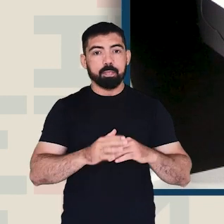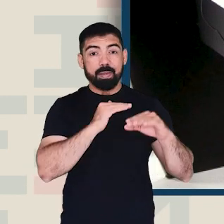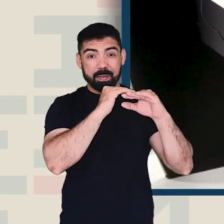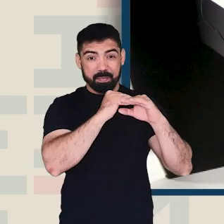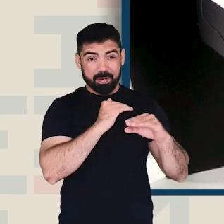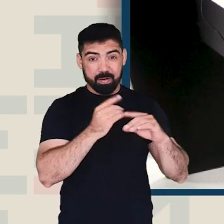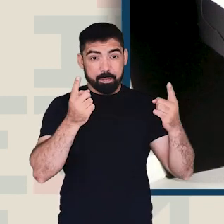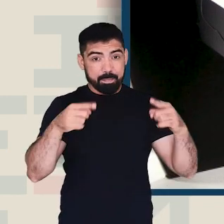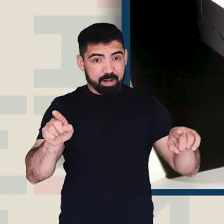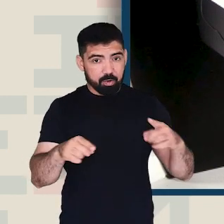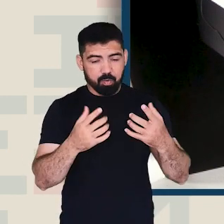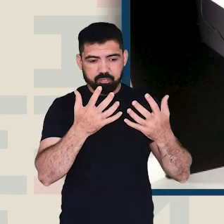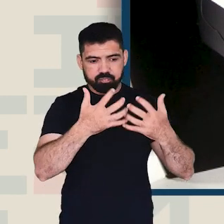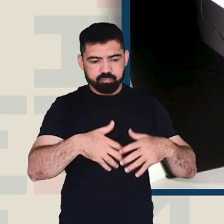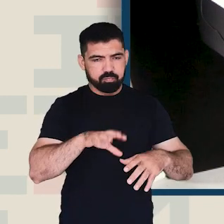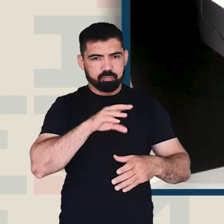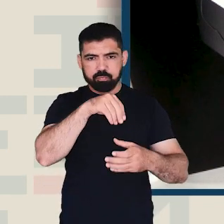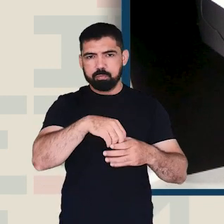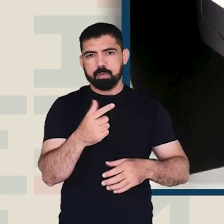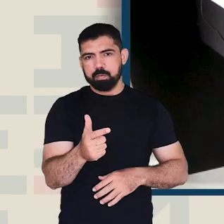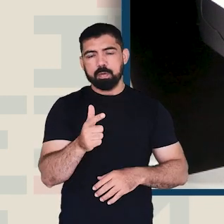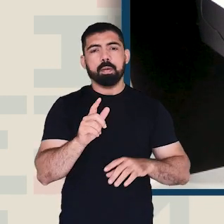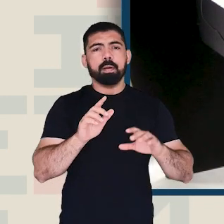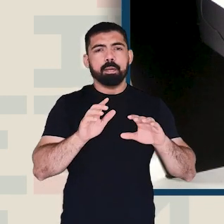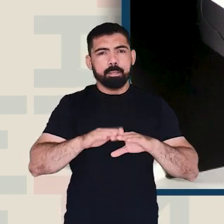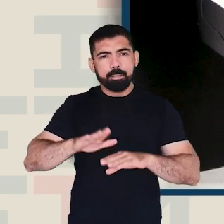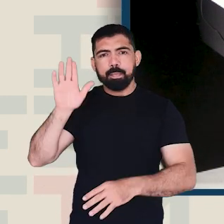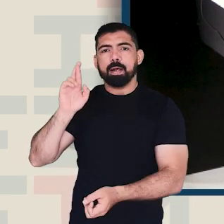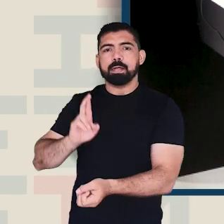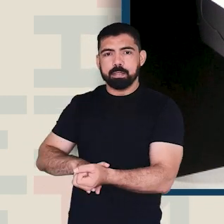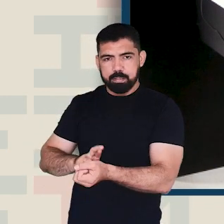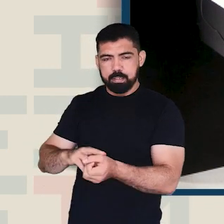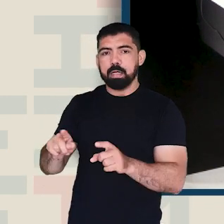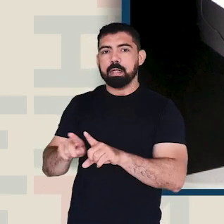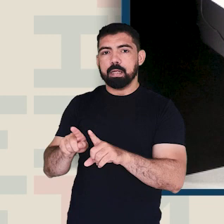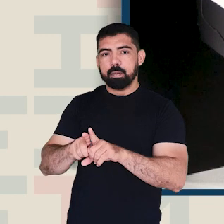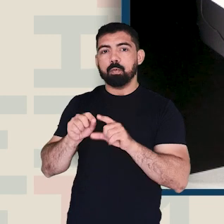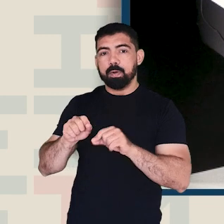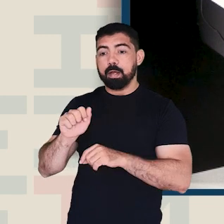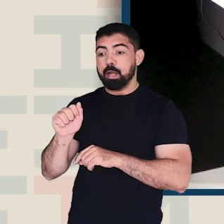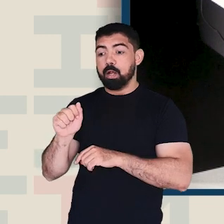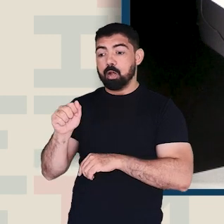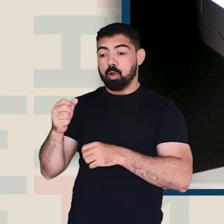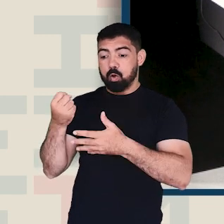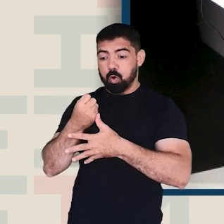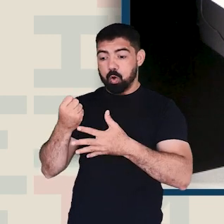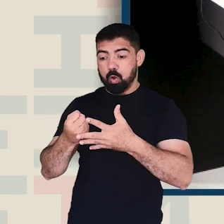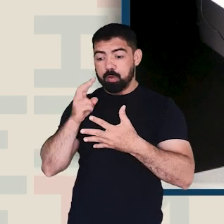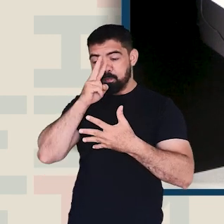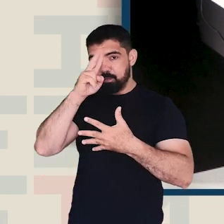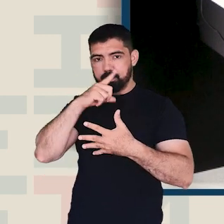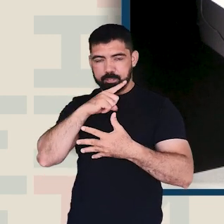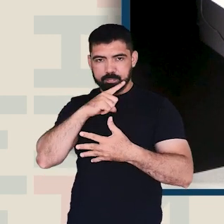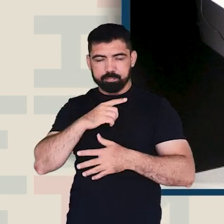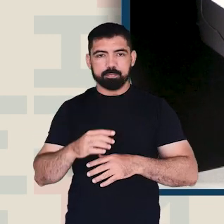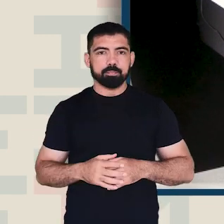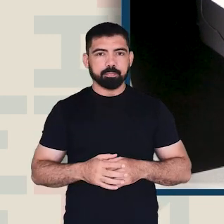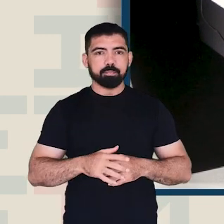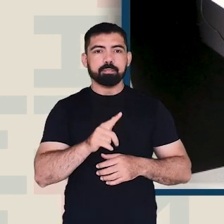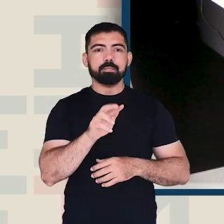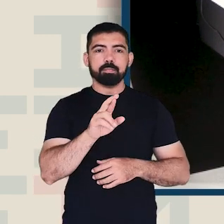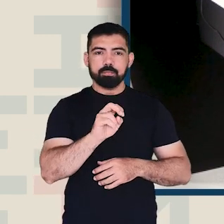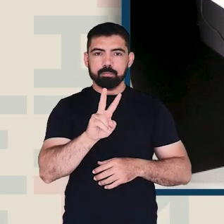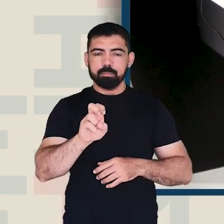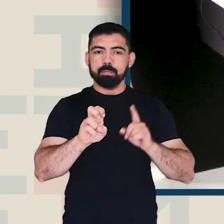padrão melódico, existe um padrão mais de ritmo e de acentuação. Então, de novo, lá atrás eu falei que groove é um padrão